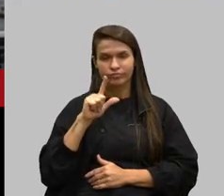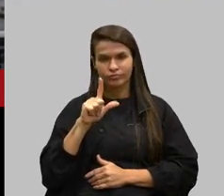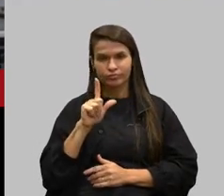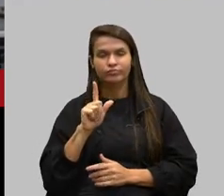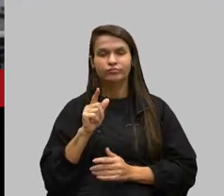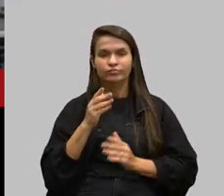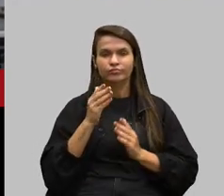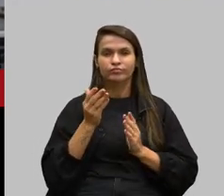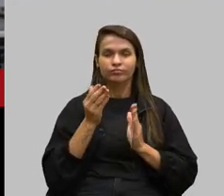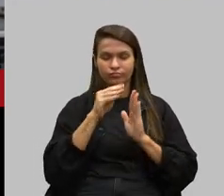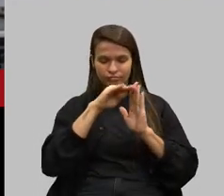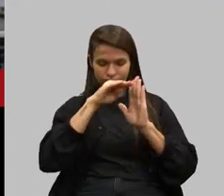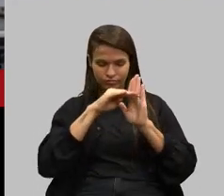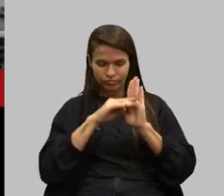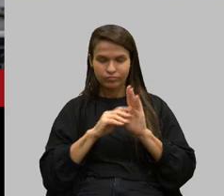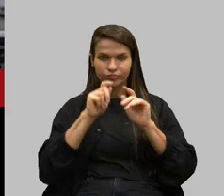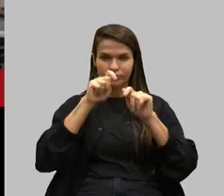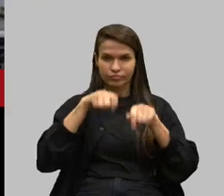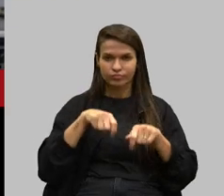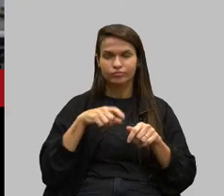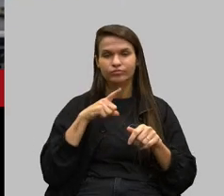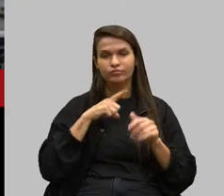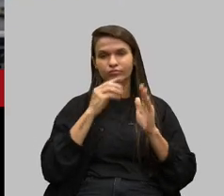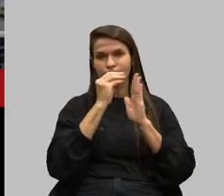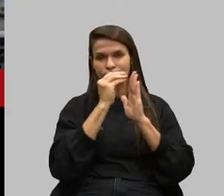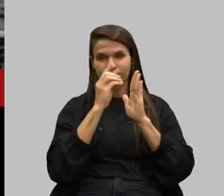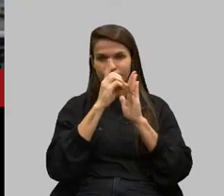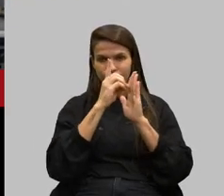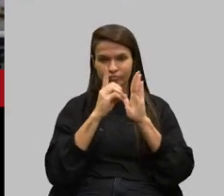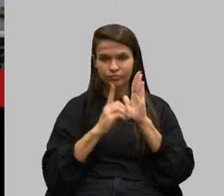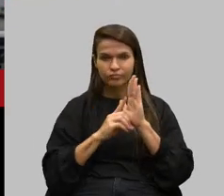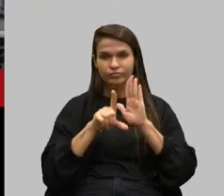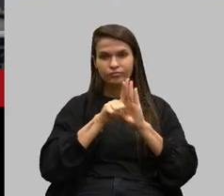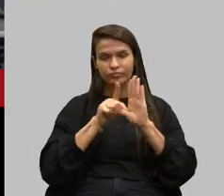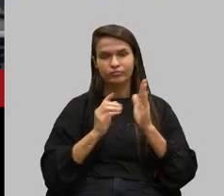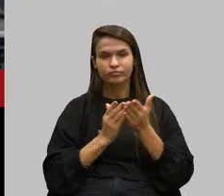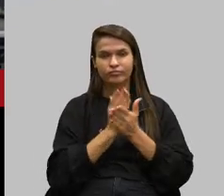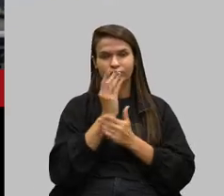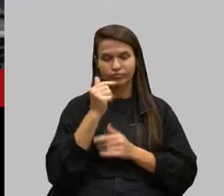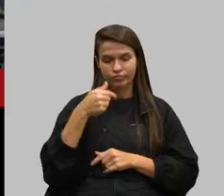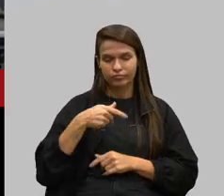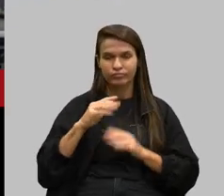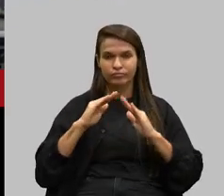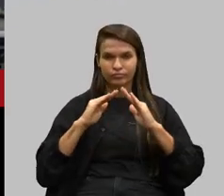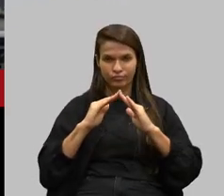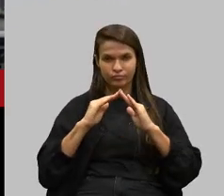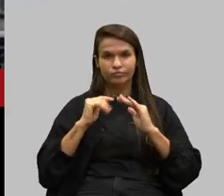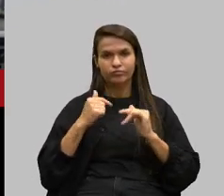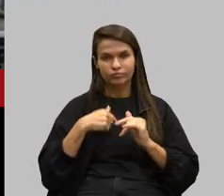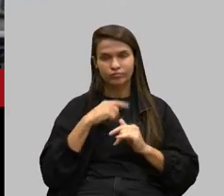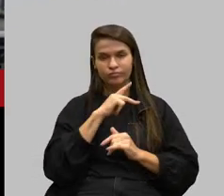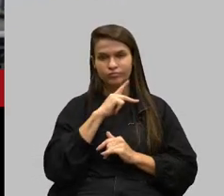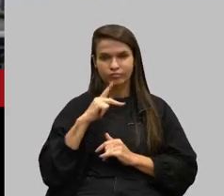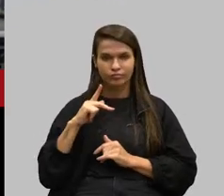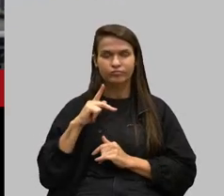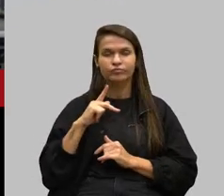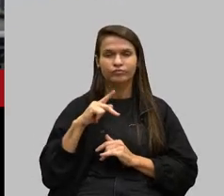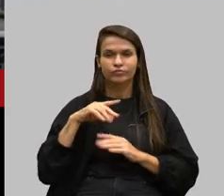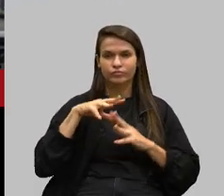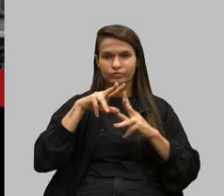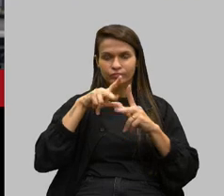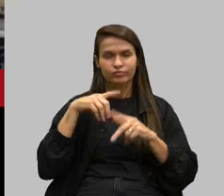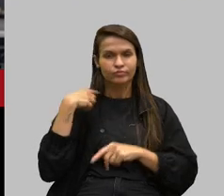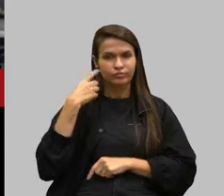competências que estão no decreto e na lei que foi aprovada por essa casa me coloco presidente Leon os demais